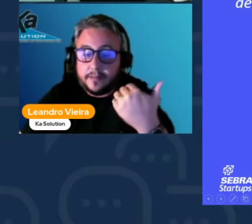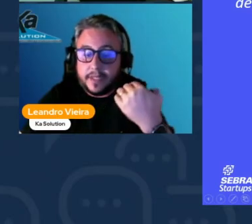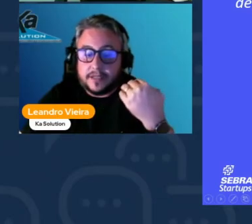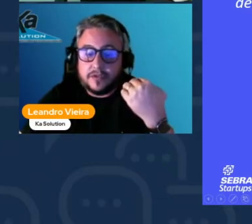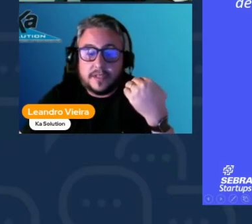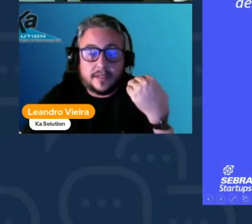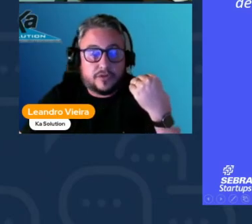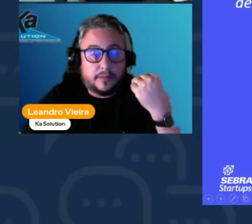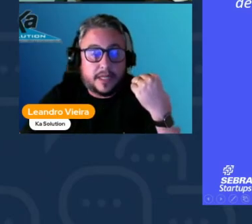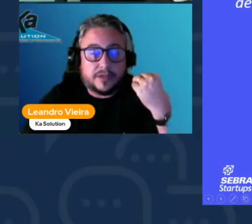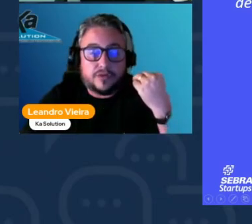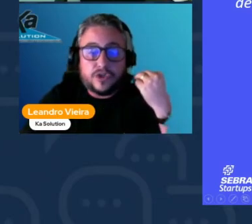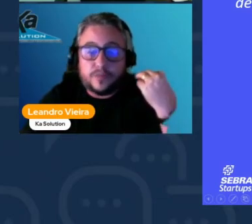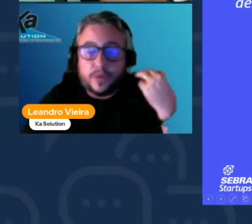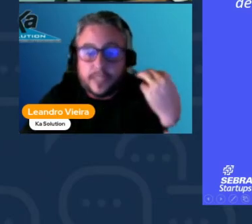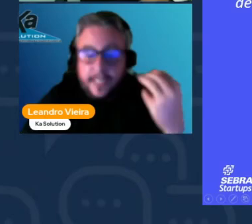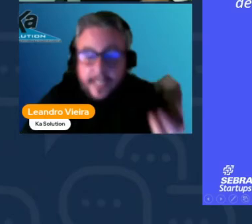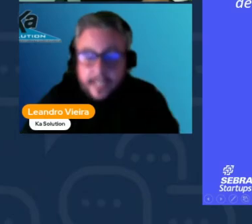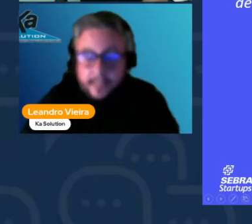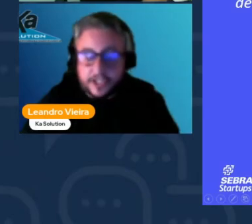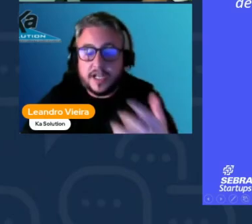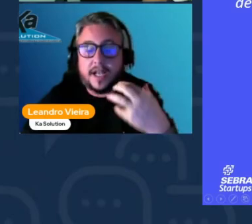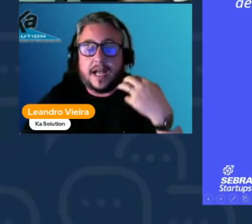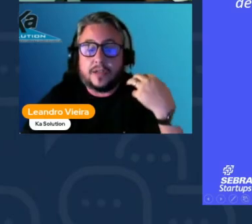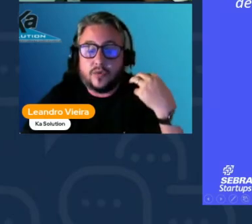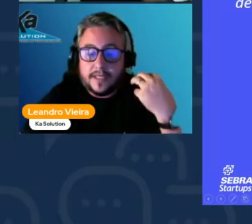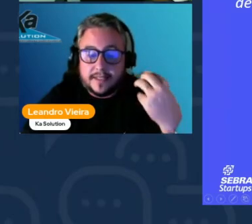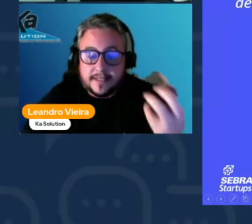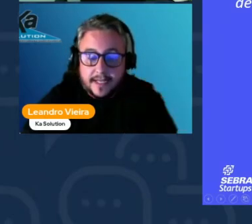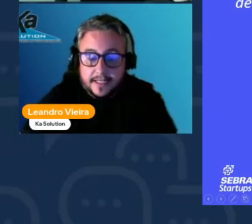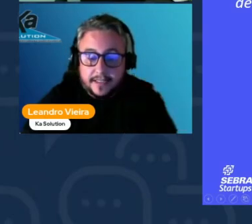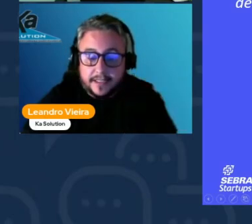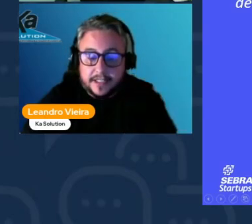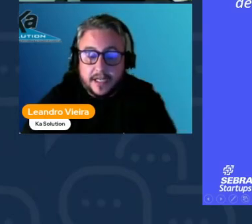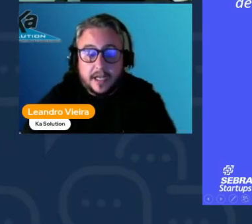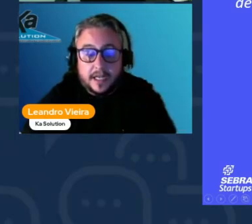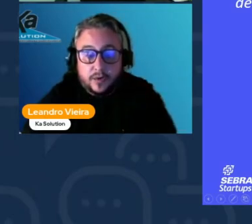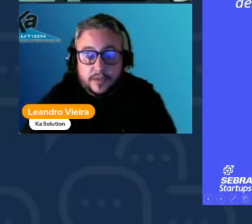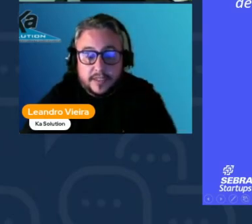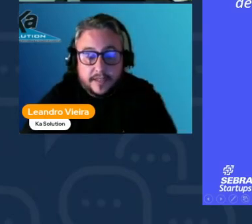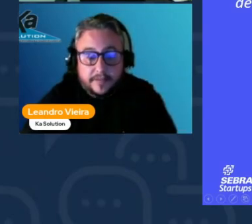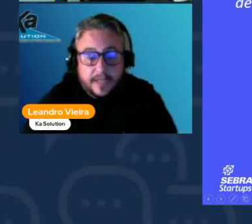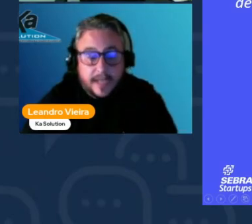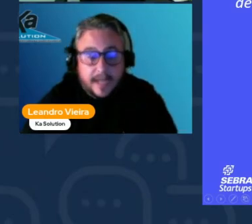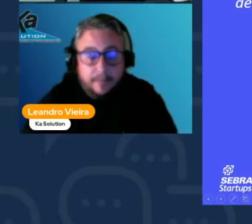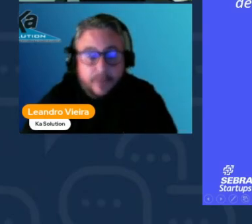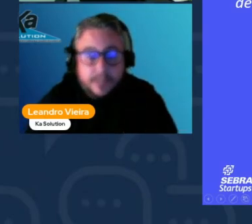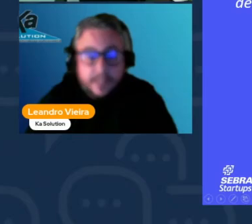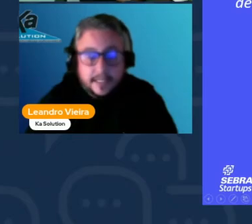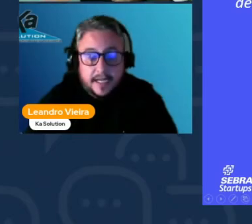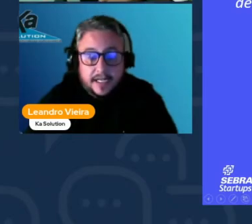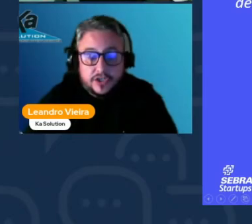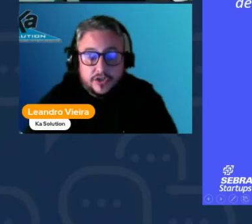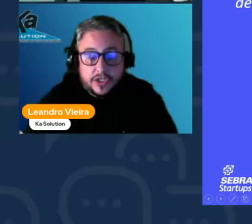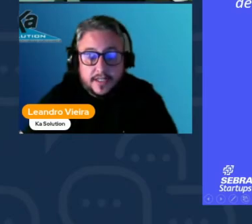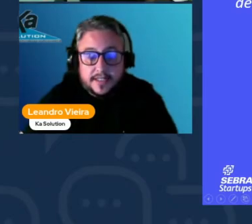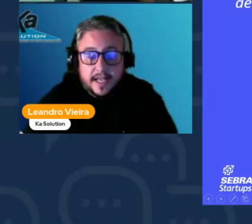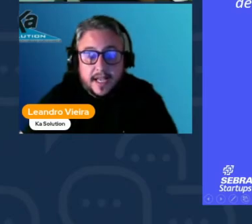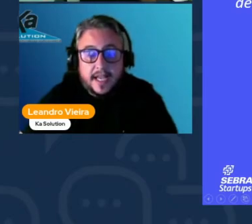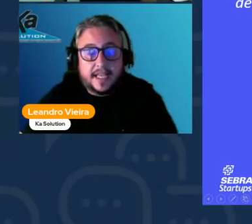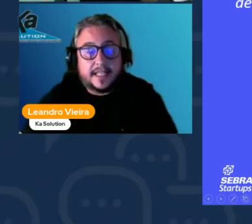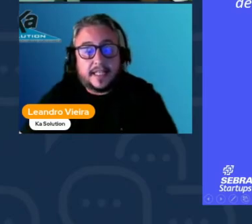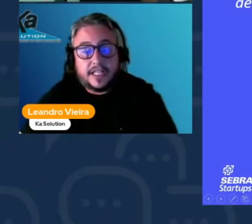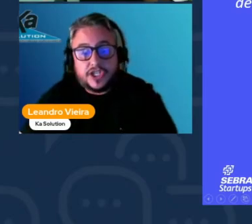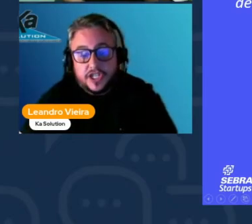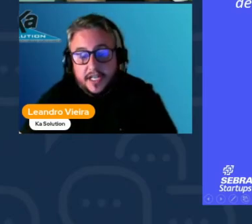as nossas aplicações sejam aplicações modernas, atualizadas, inclusive a possibilidade de